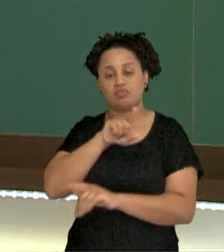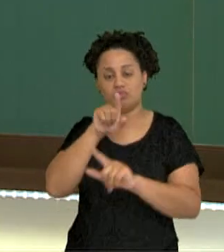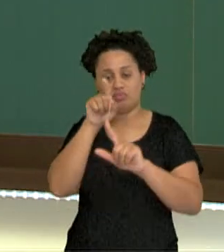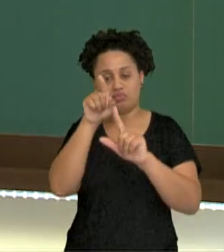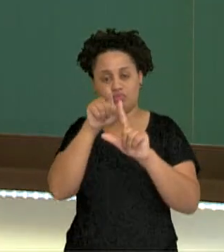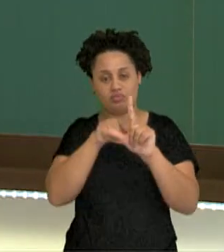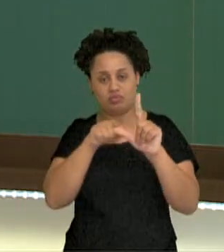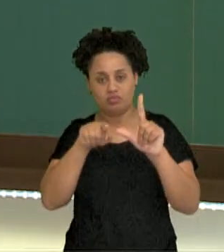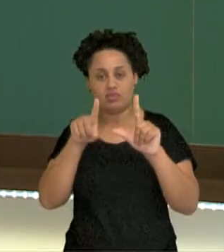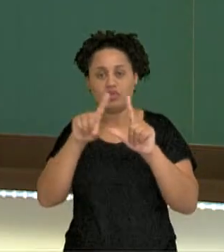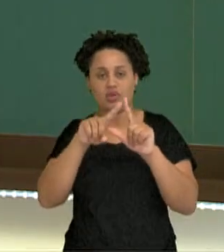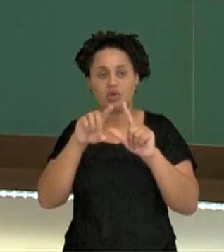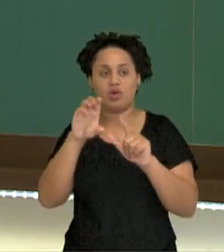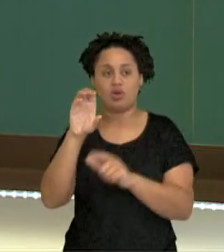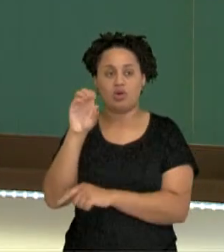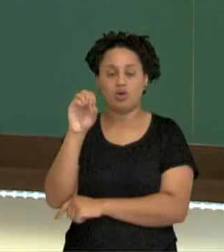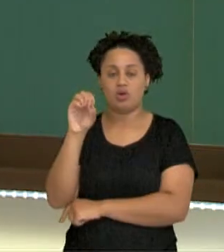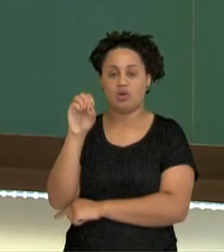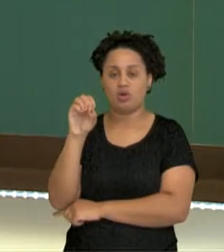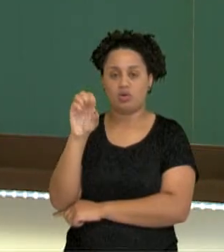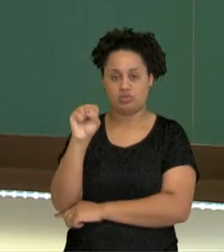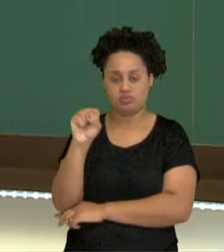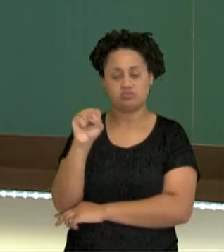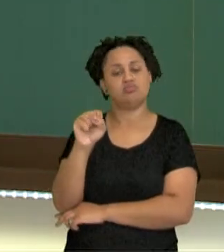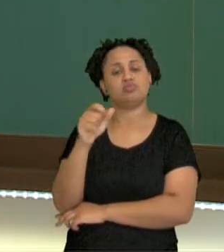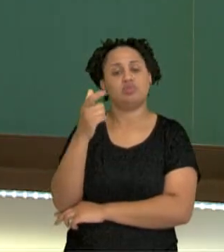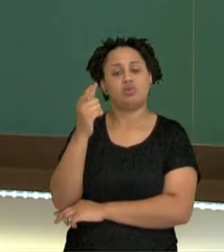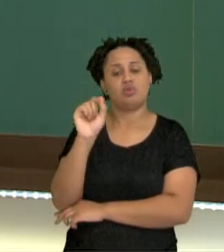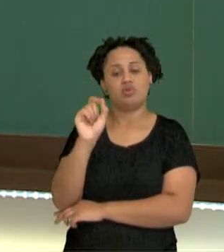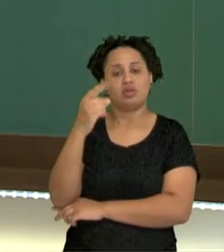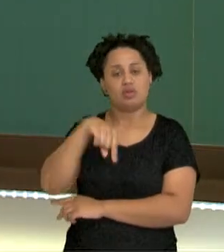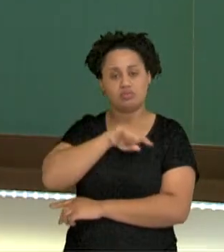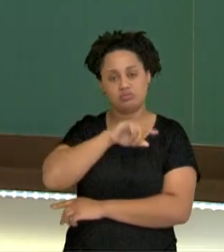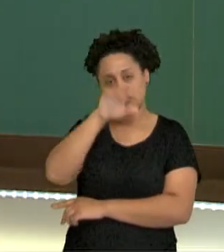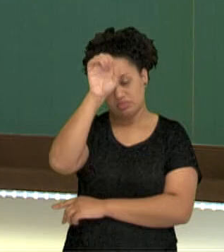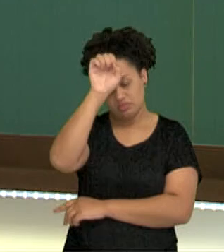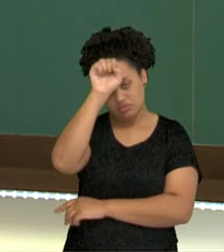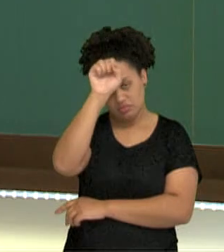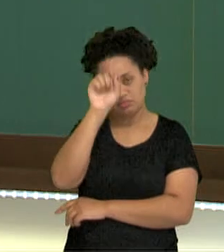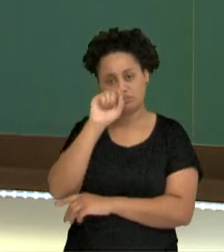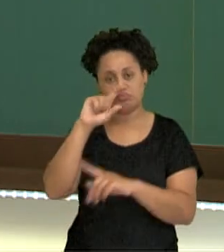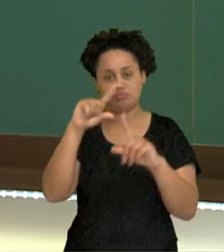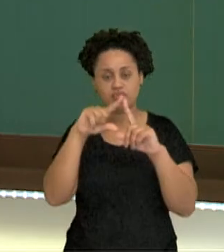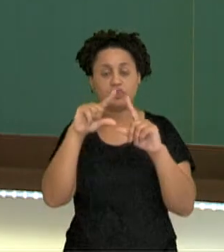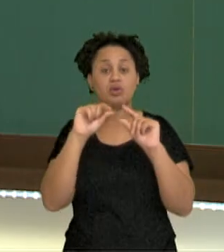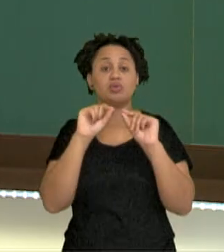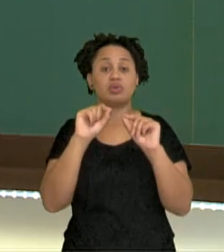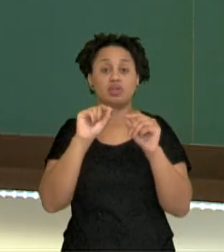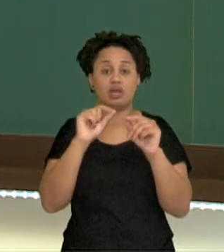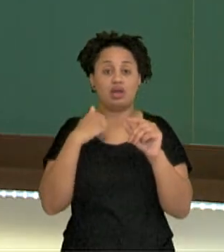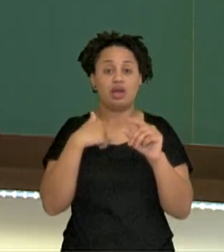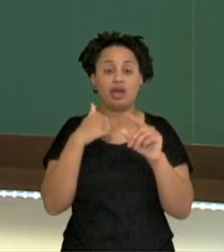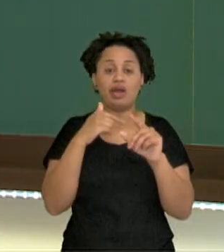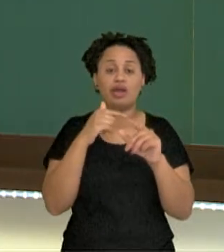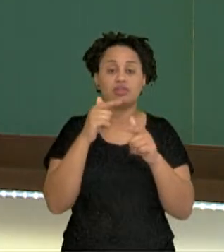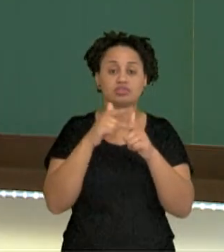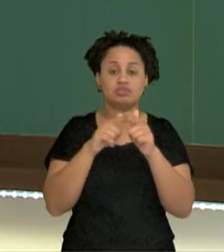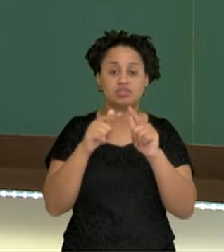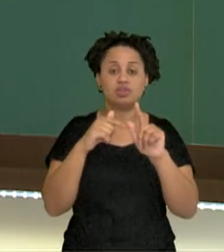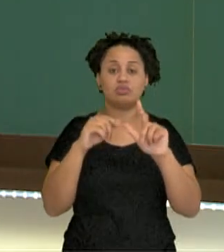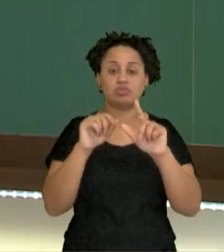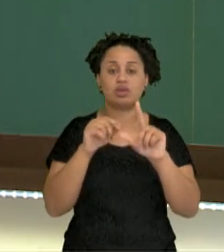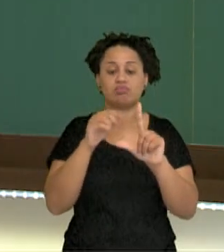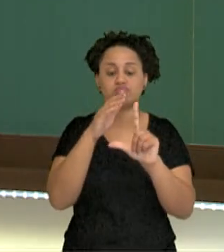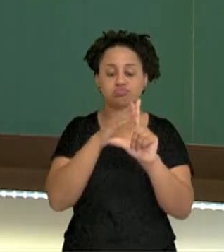o cosseno, lá naquela definição que nós aprendemos nos triângulos, o cosseno é o quê? A divisão do cateto